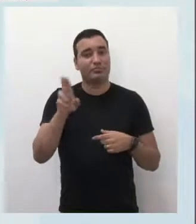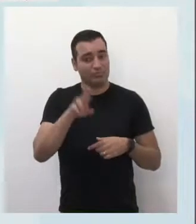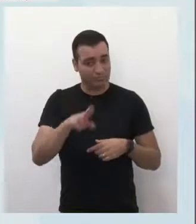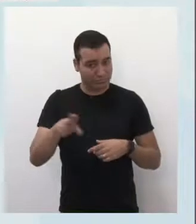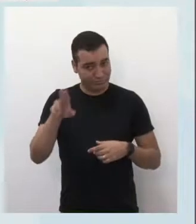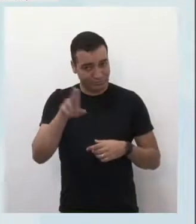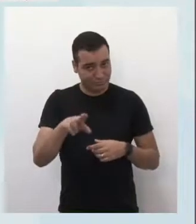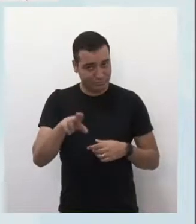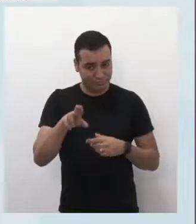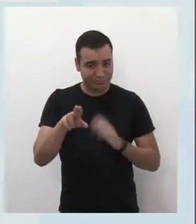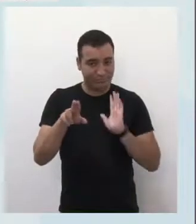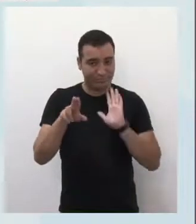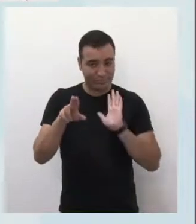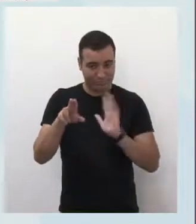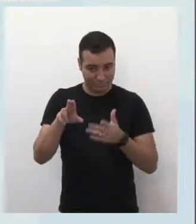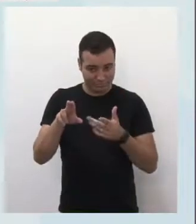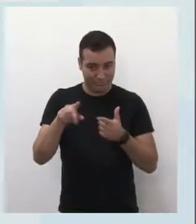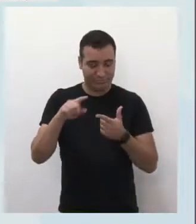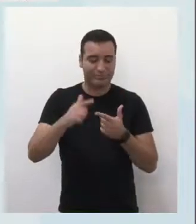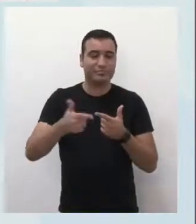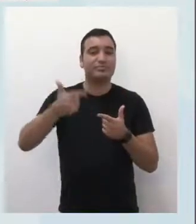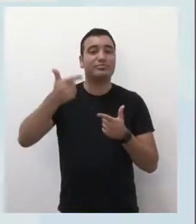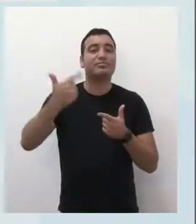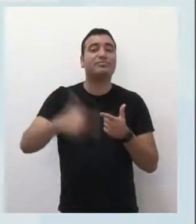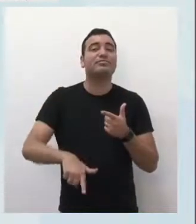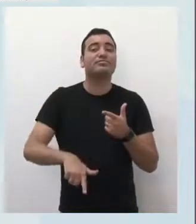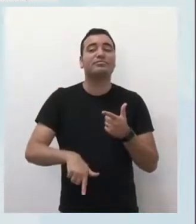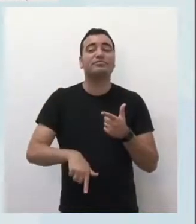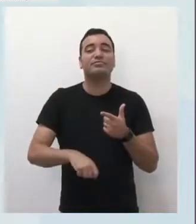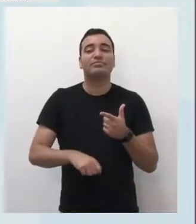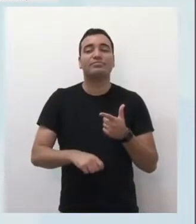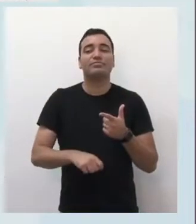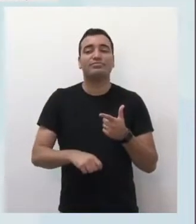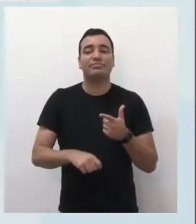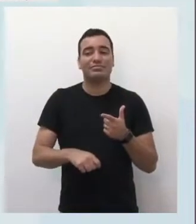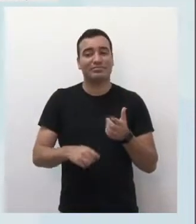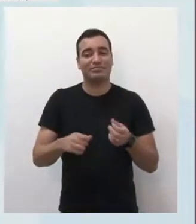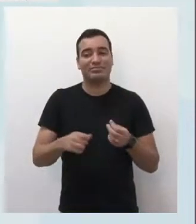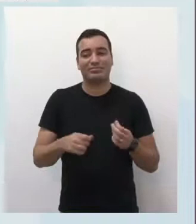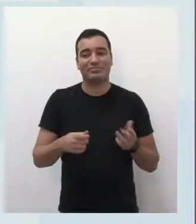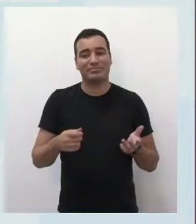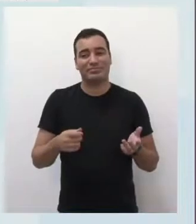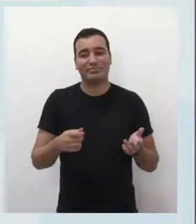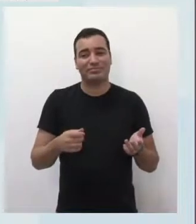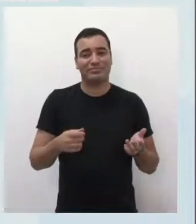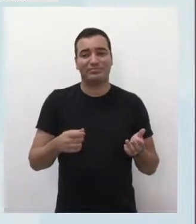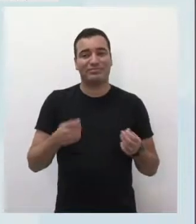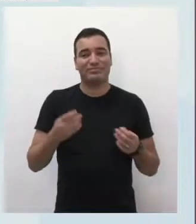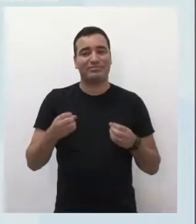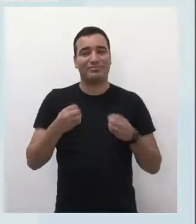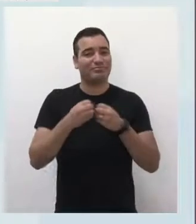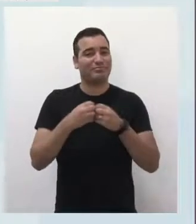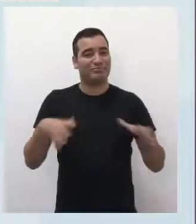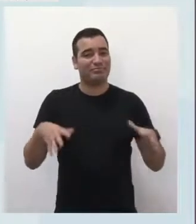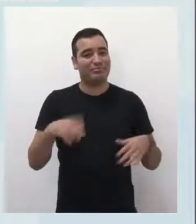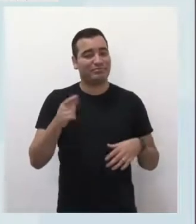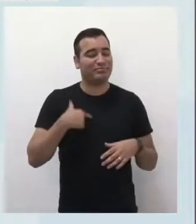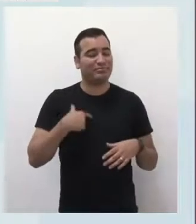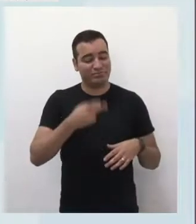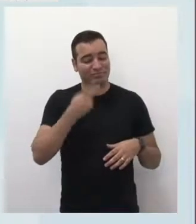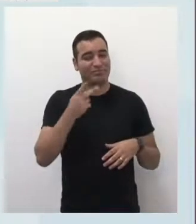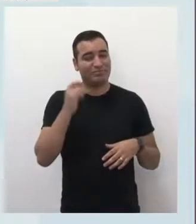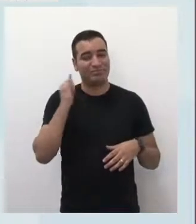vendo aqui, ó, o uso. Não adianta tentar me me prejudicar, não. Vou falar mesmo,